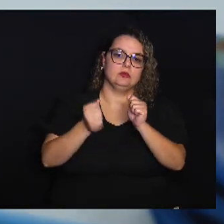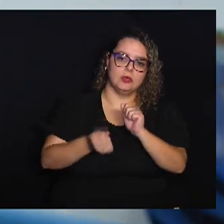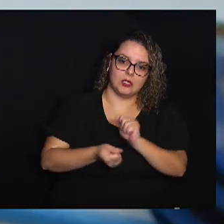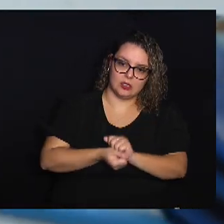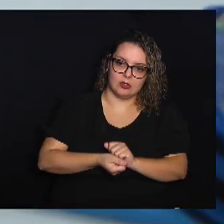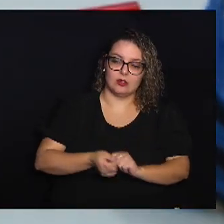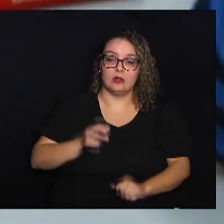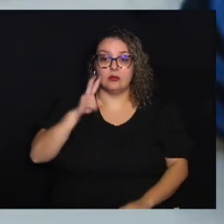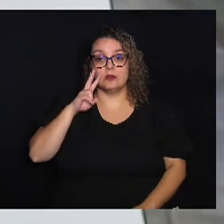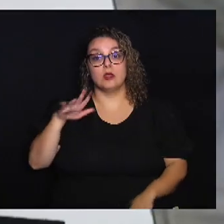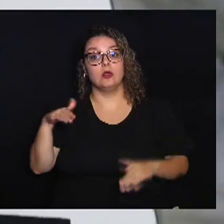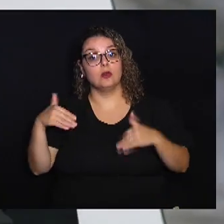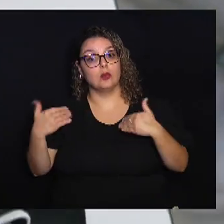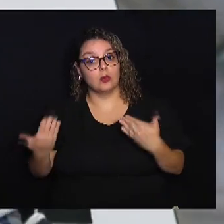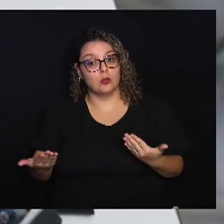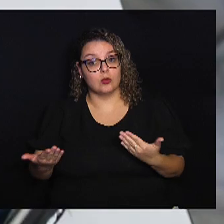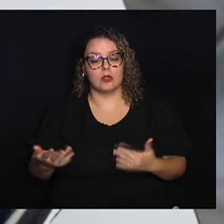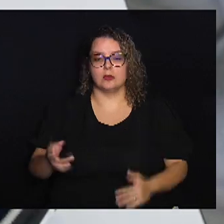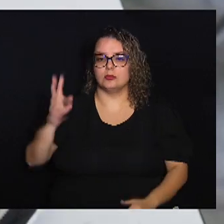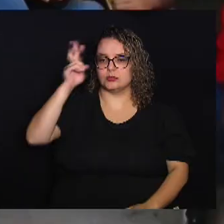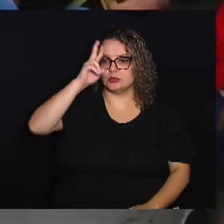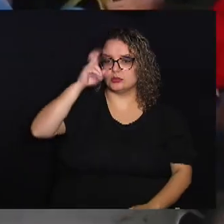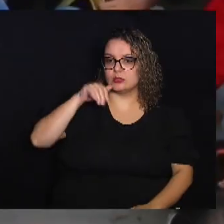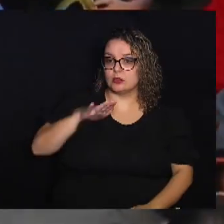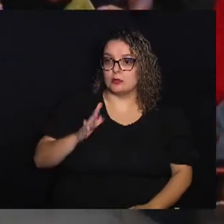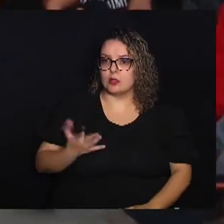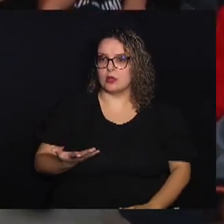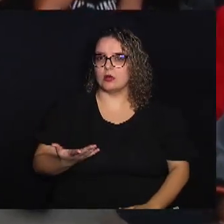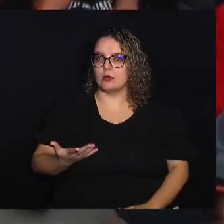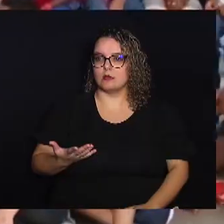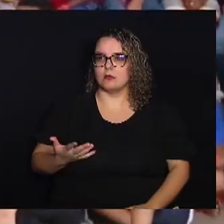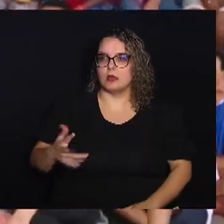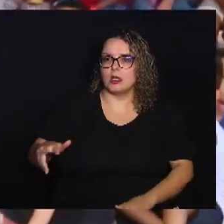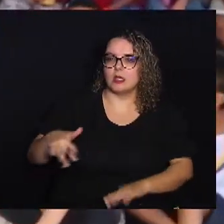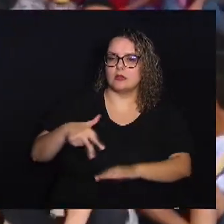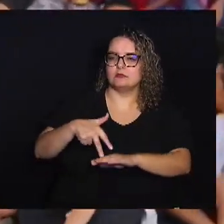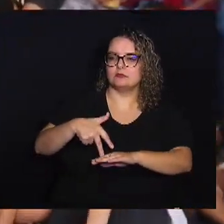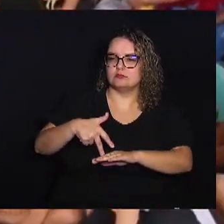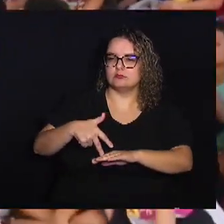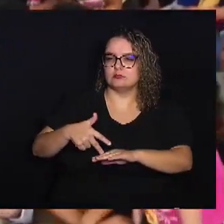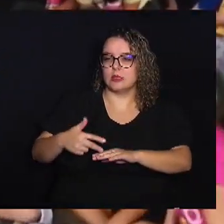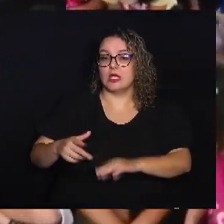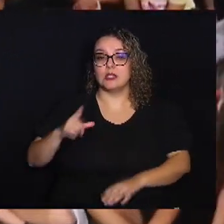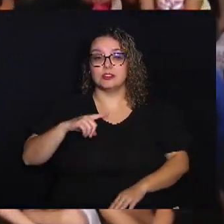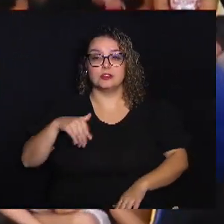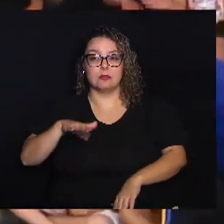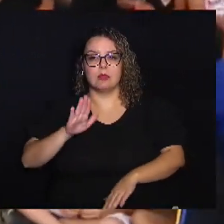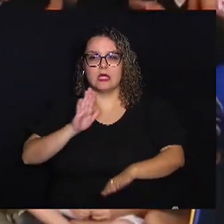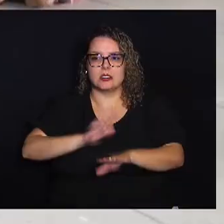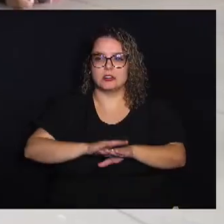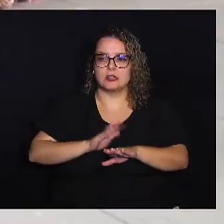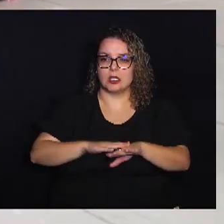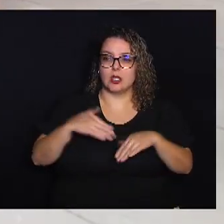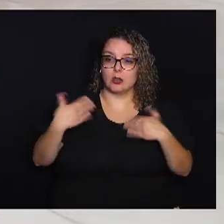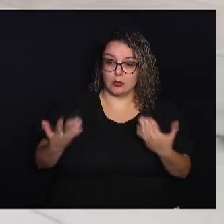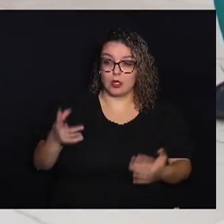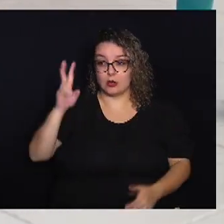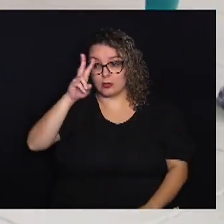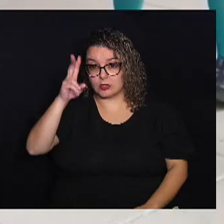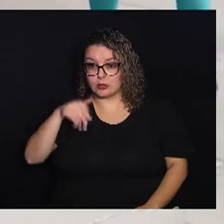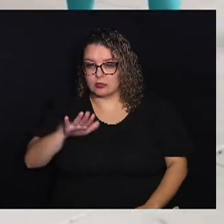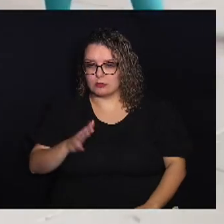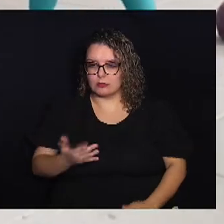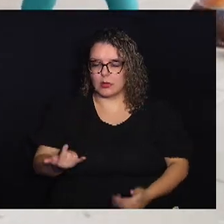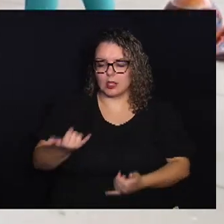ver qual história ela é mais encenável, assim, no sentido de ter mais ação, quais histórias pode dar mais jogo